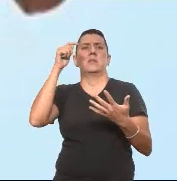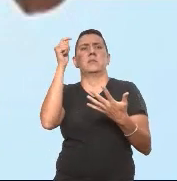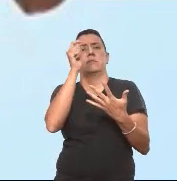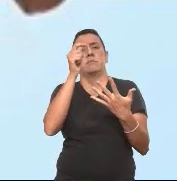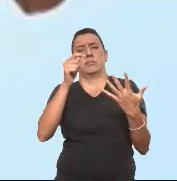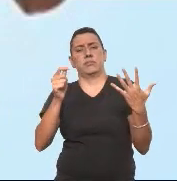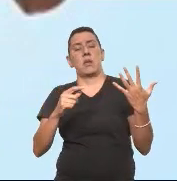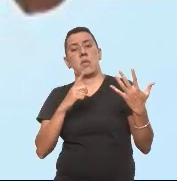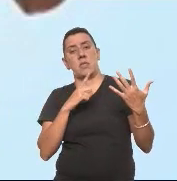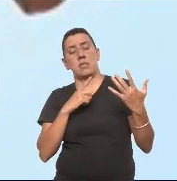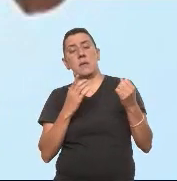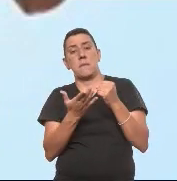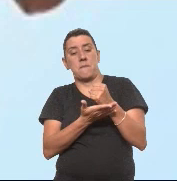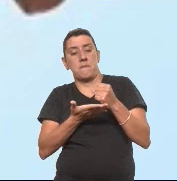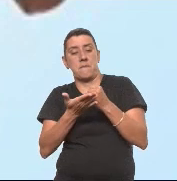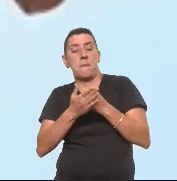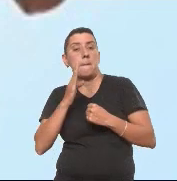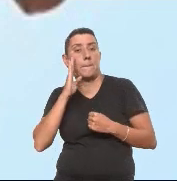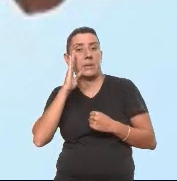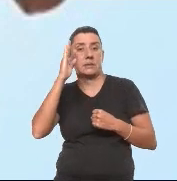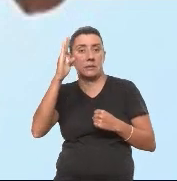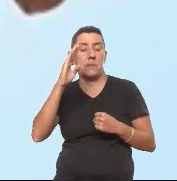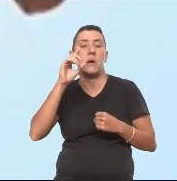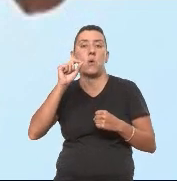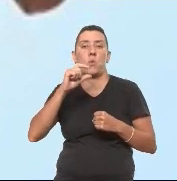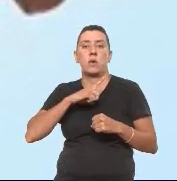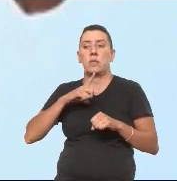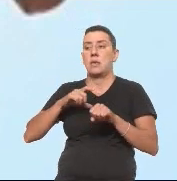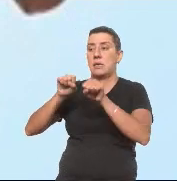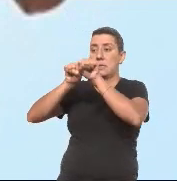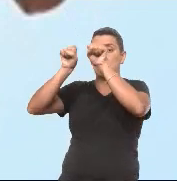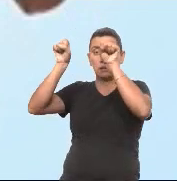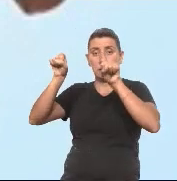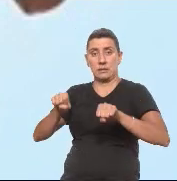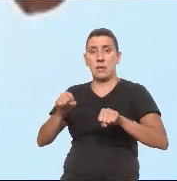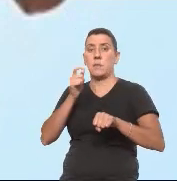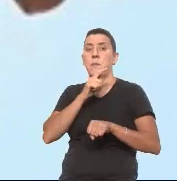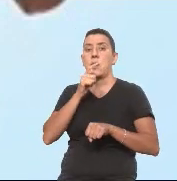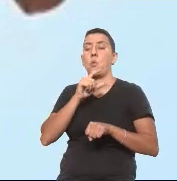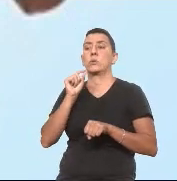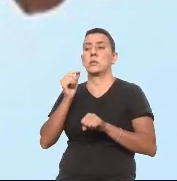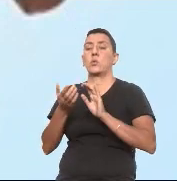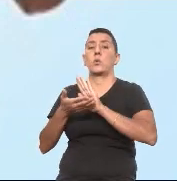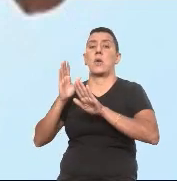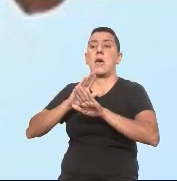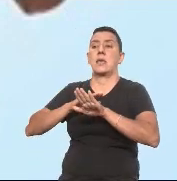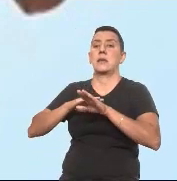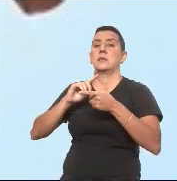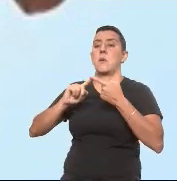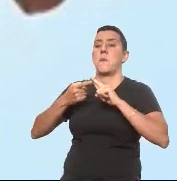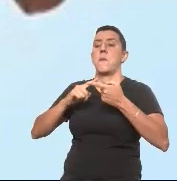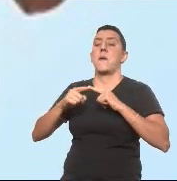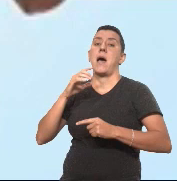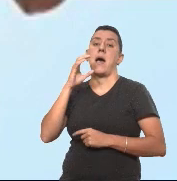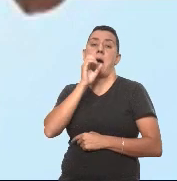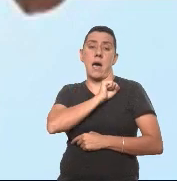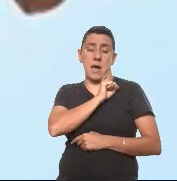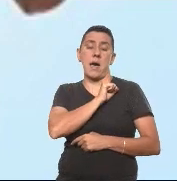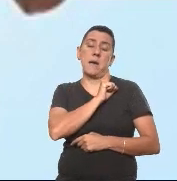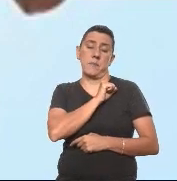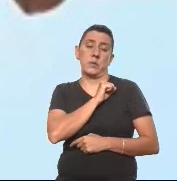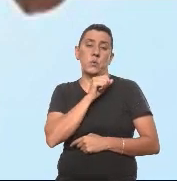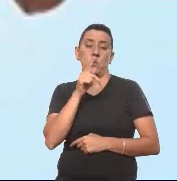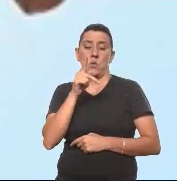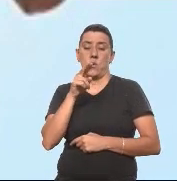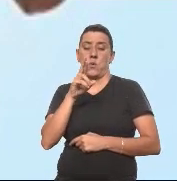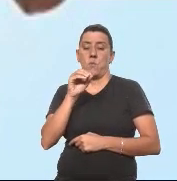e plataformas digitais que fazem que eu consiga processar as informações e aí eu vou chegar num grande painel